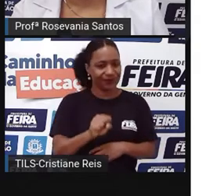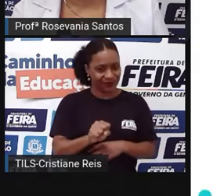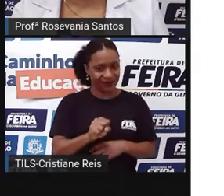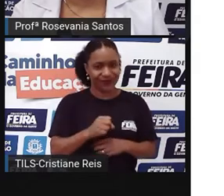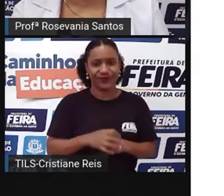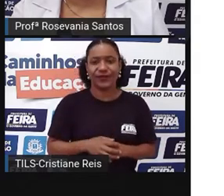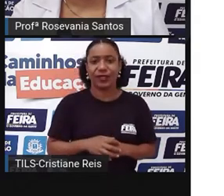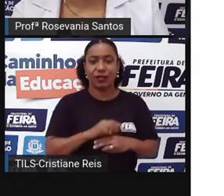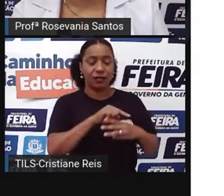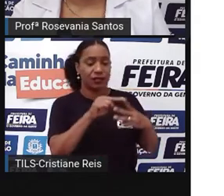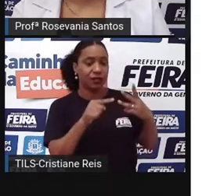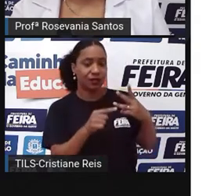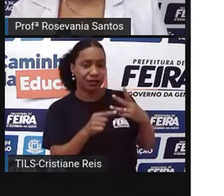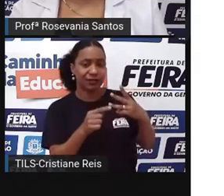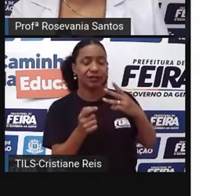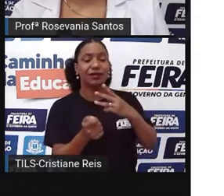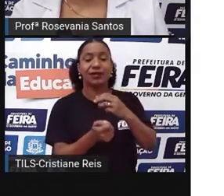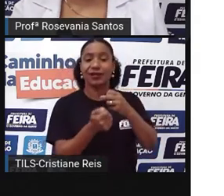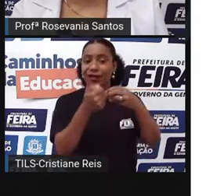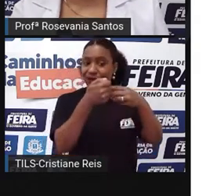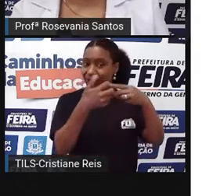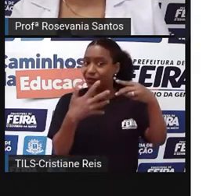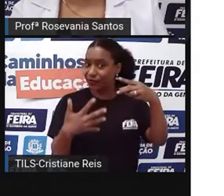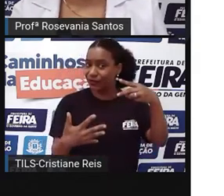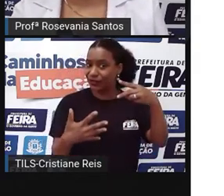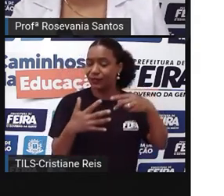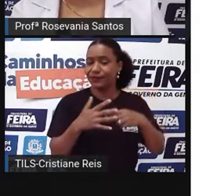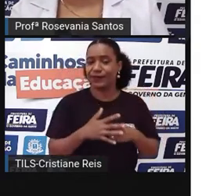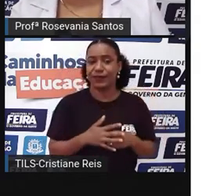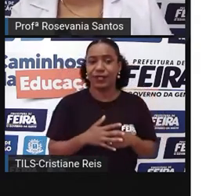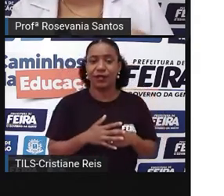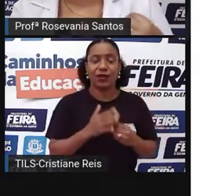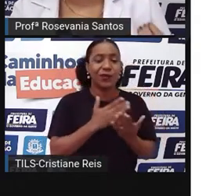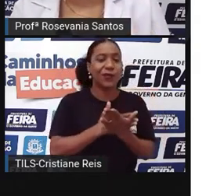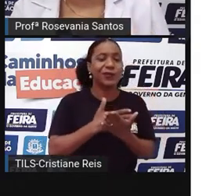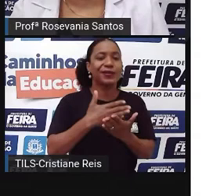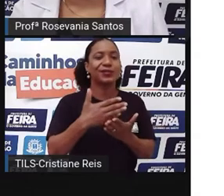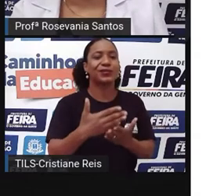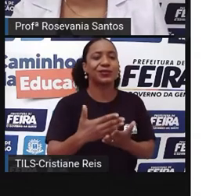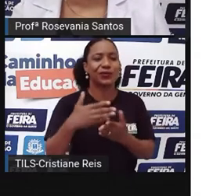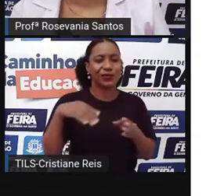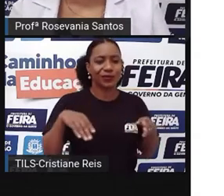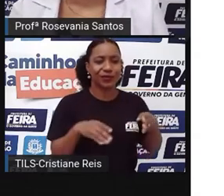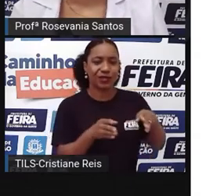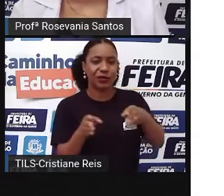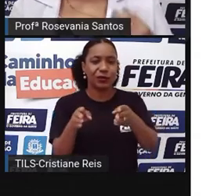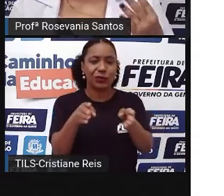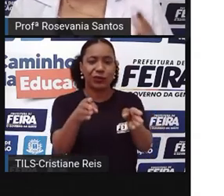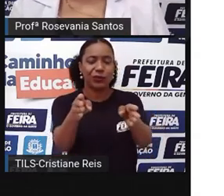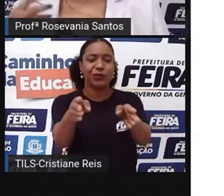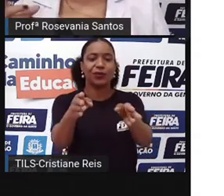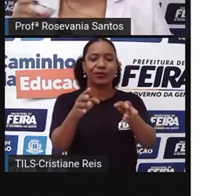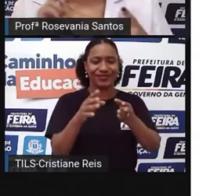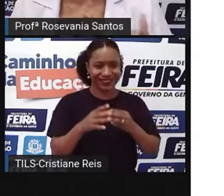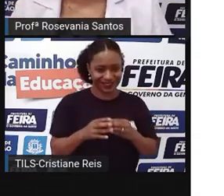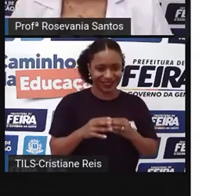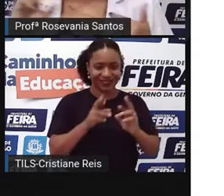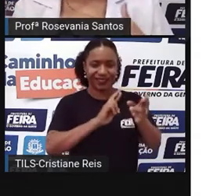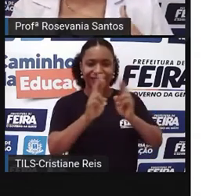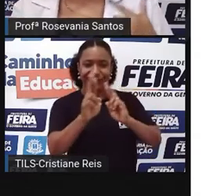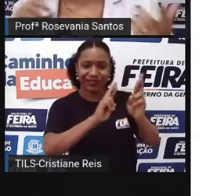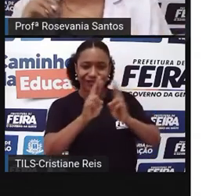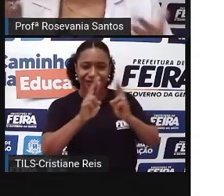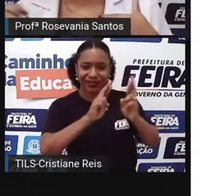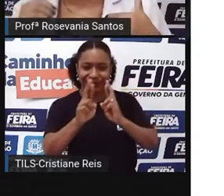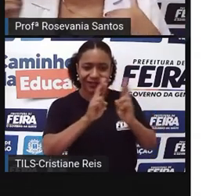nesses três aspectos aí. A abertura de estrada, gente, a abertura de ferrovias, ou seja, começou a ter,